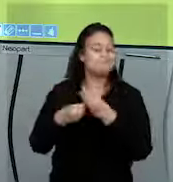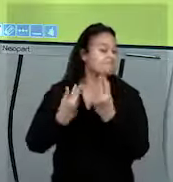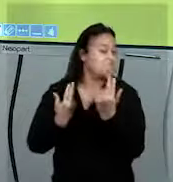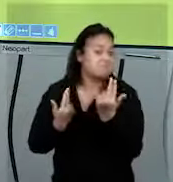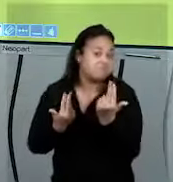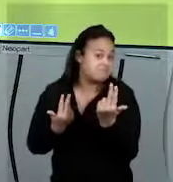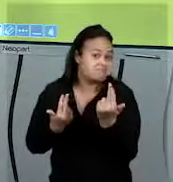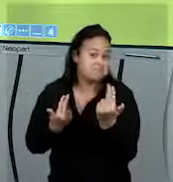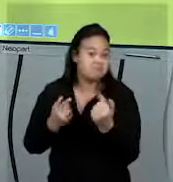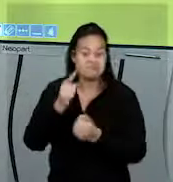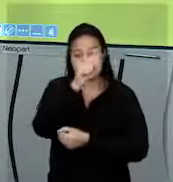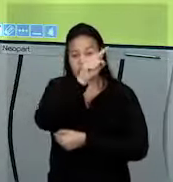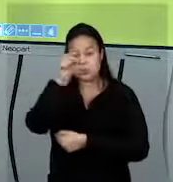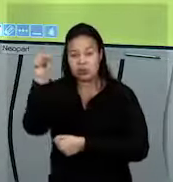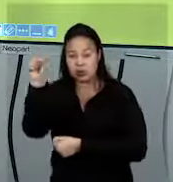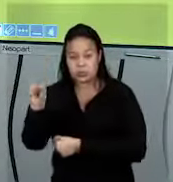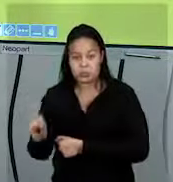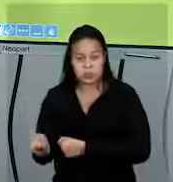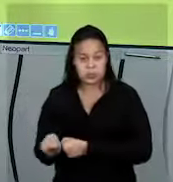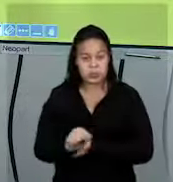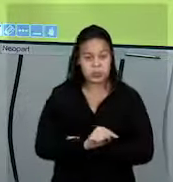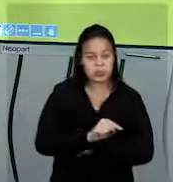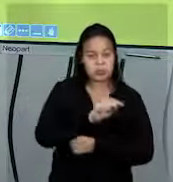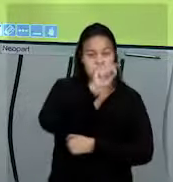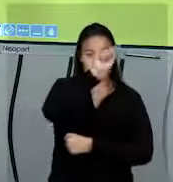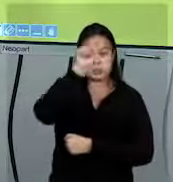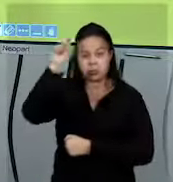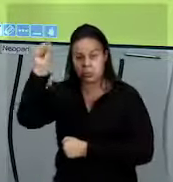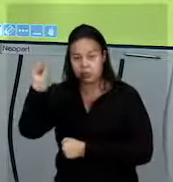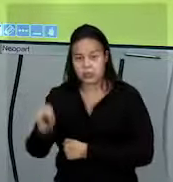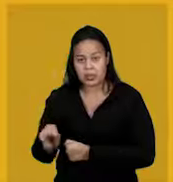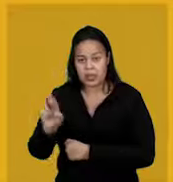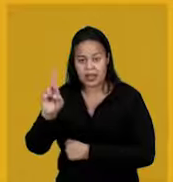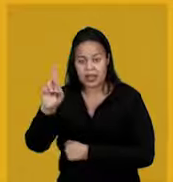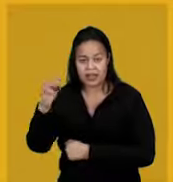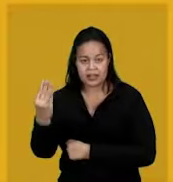está atravessando o resistor R3.